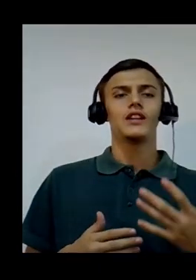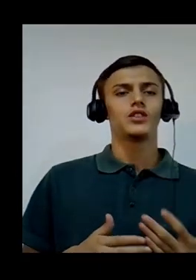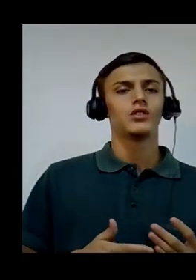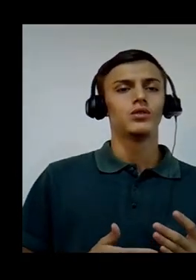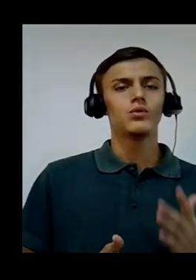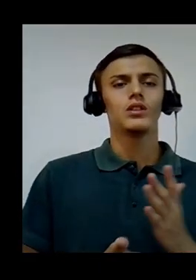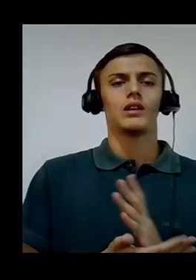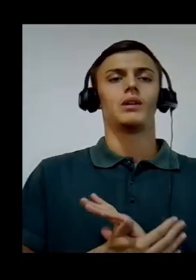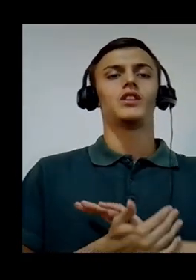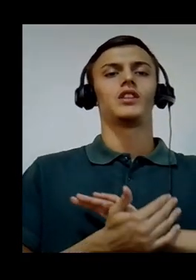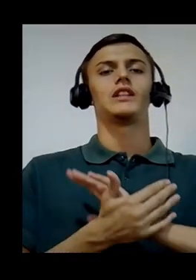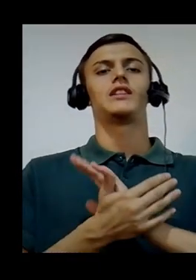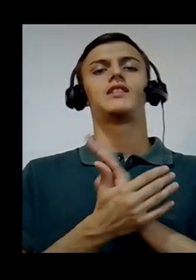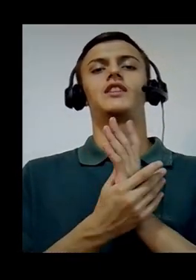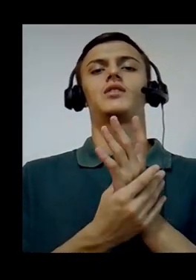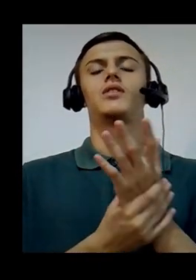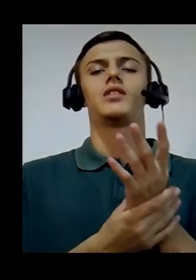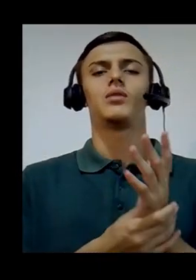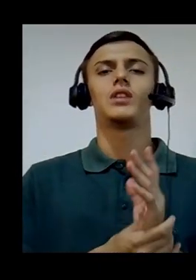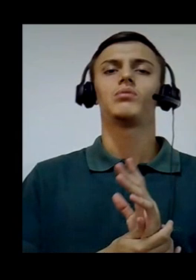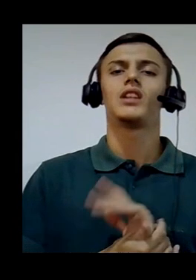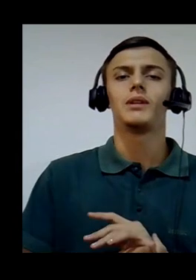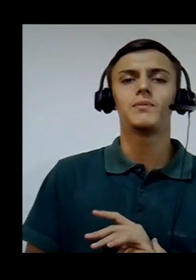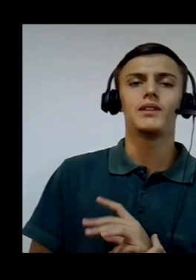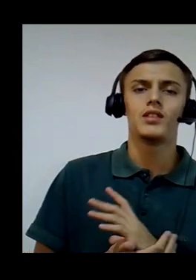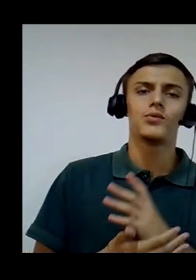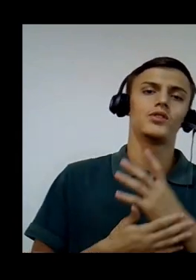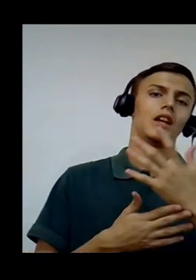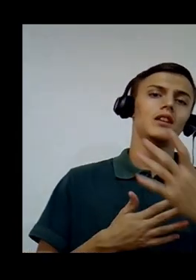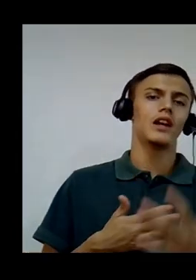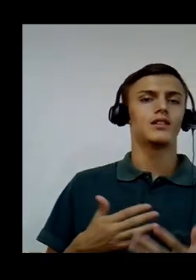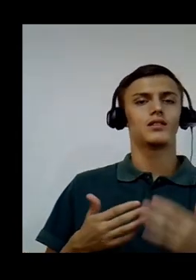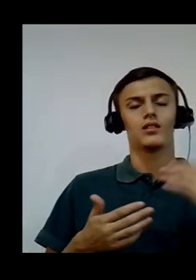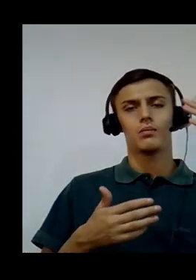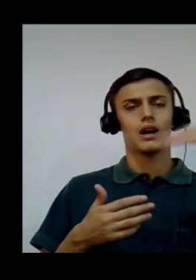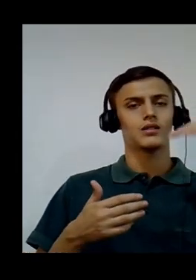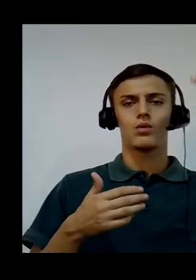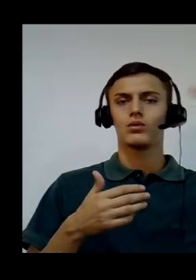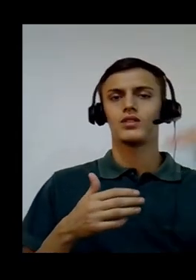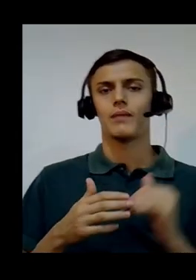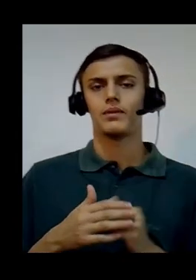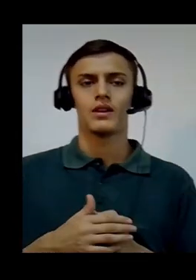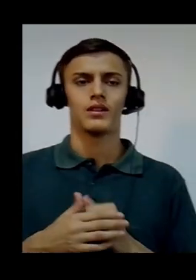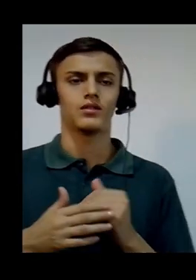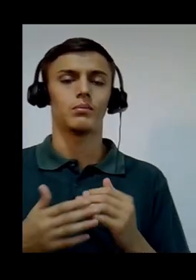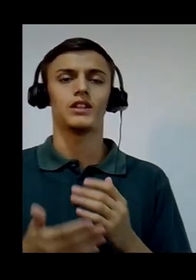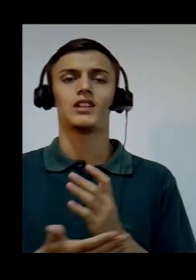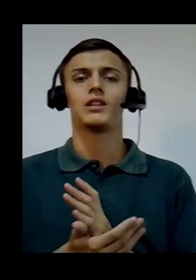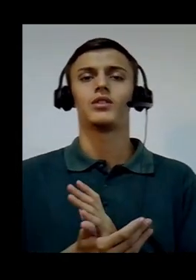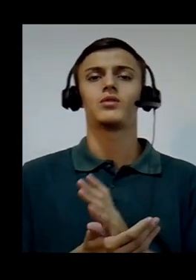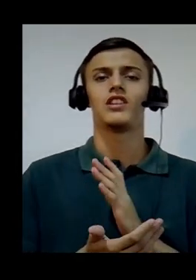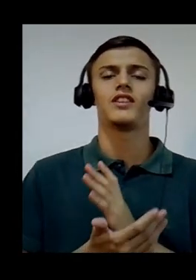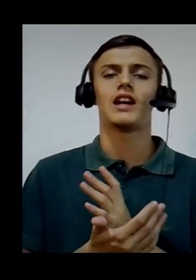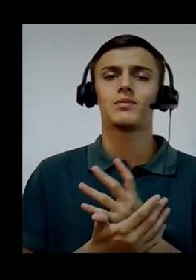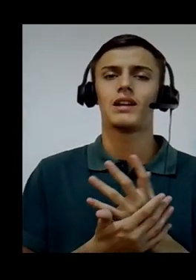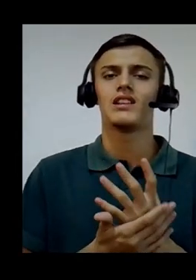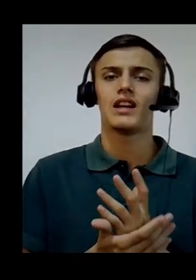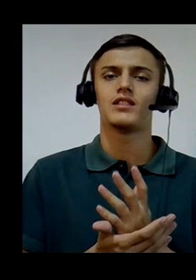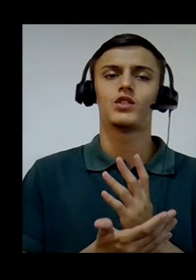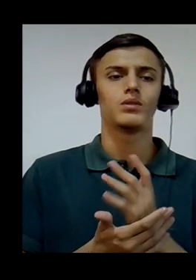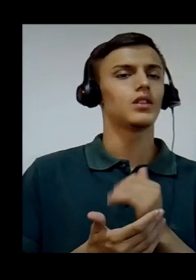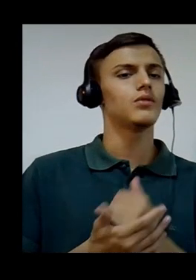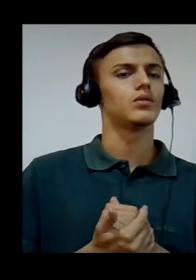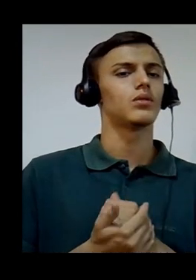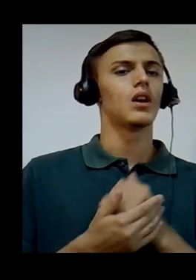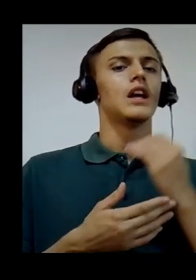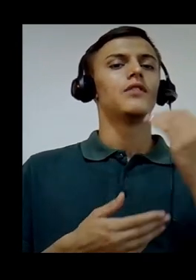Trabalha com eletricidade, nunca mexa em eletricidade se você não tem um treinamento específico de NR10, tanto básico quanto CEP, né? Somente trabalhadores qualificados para